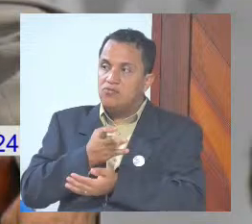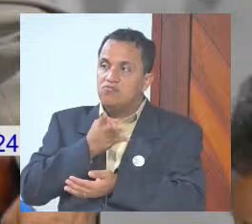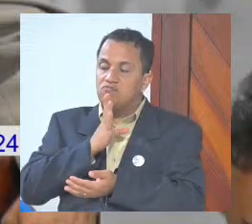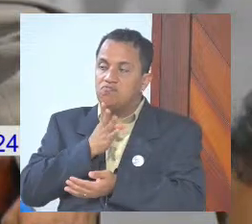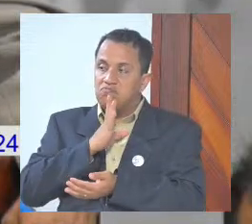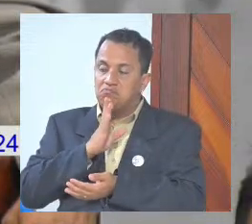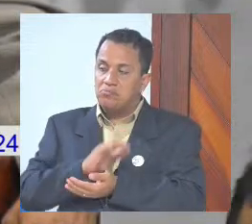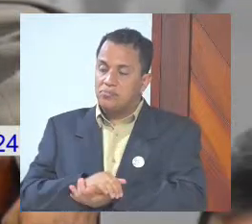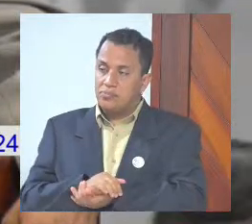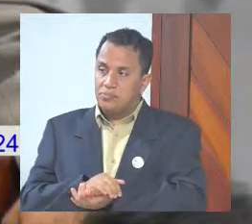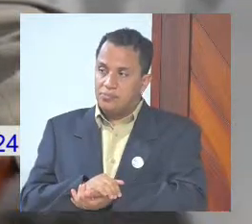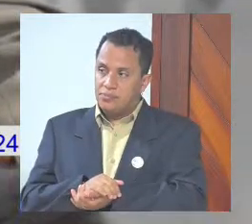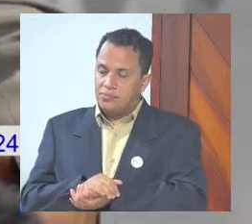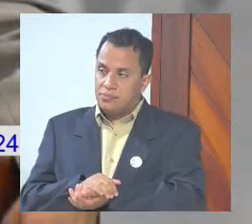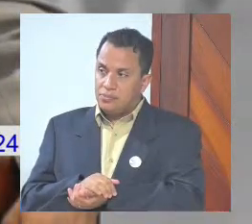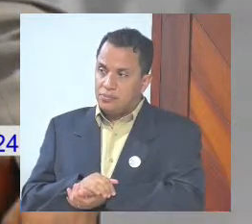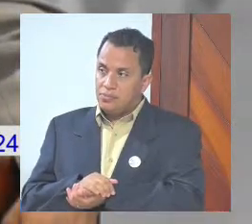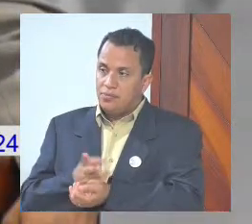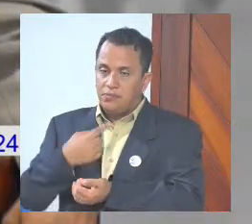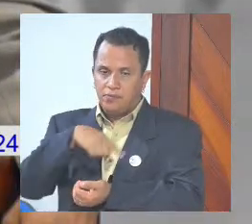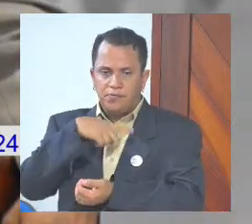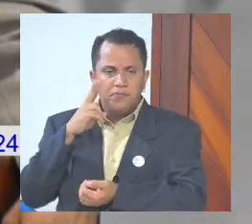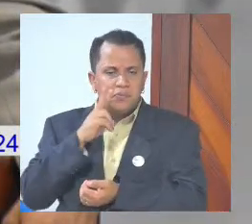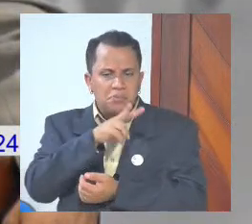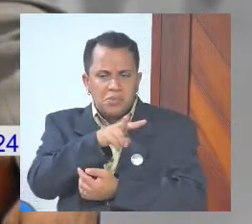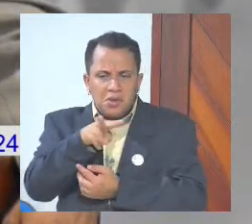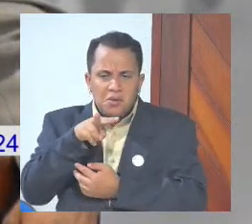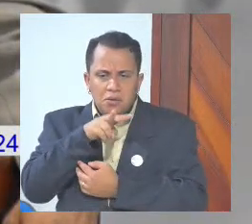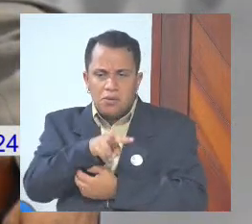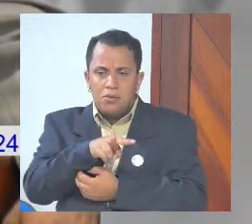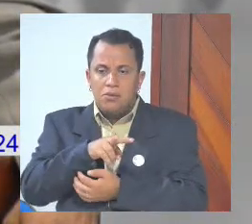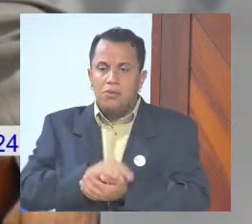reconhece. A gente vê.